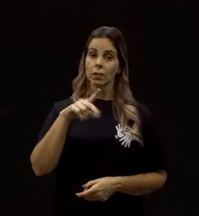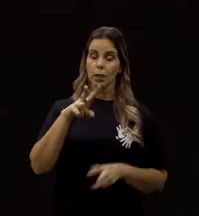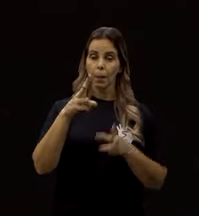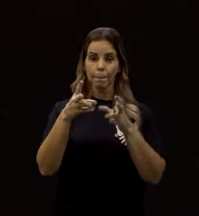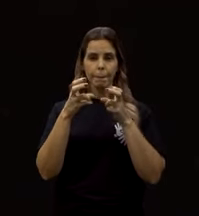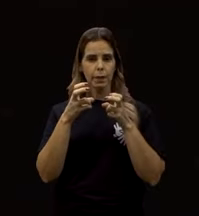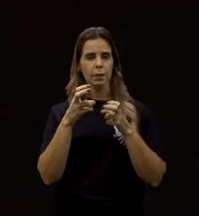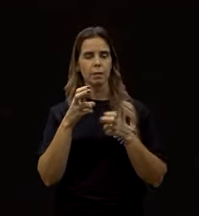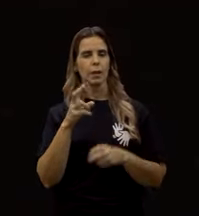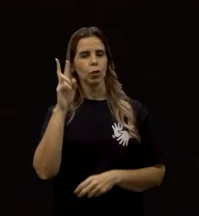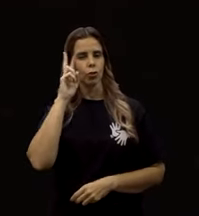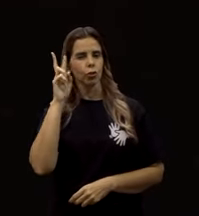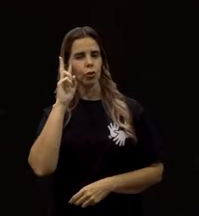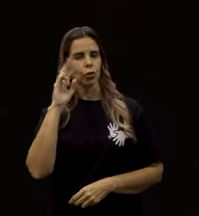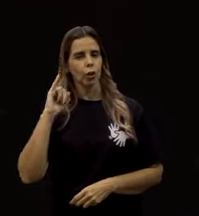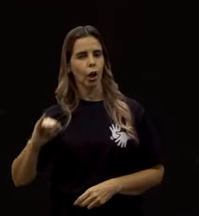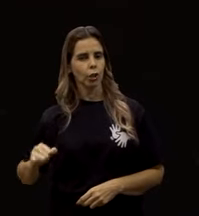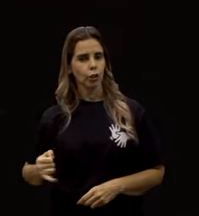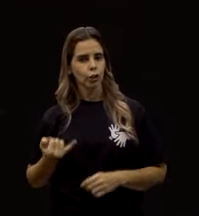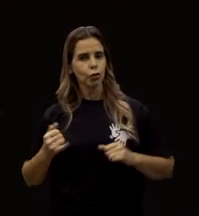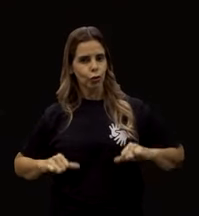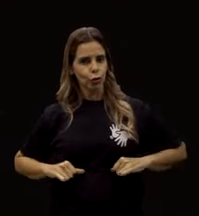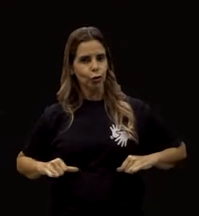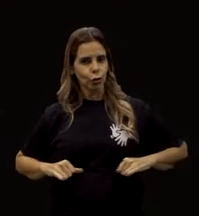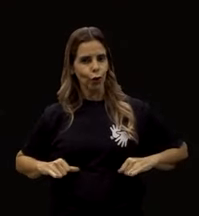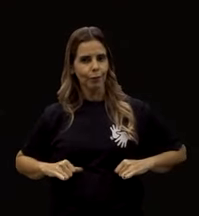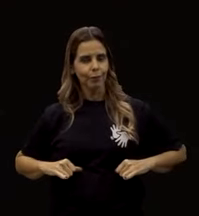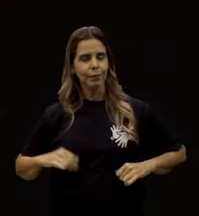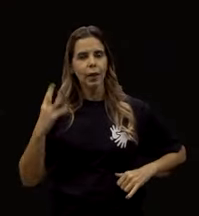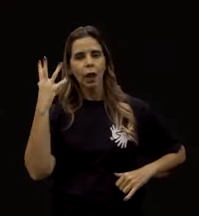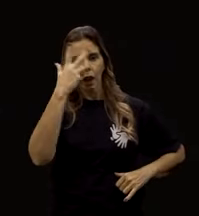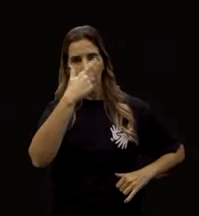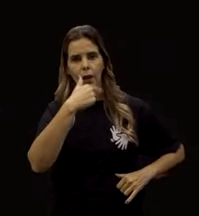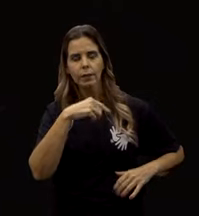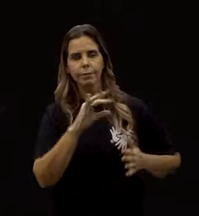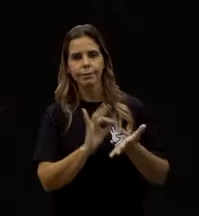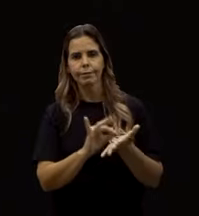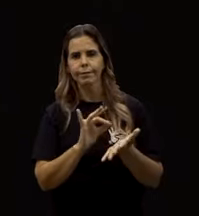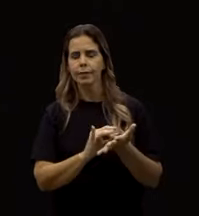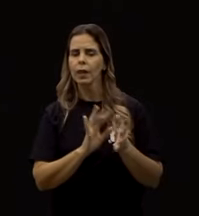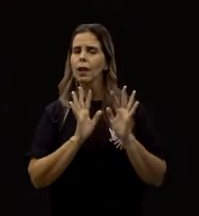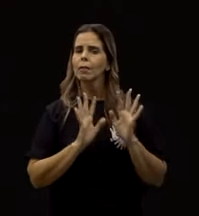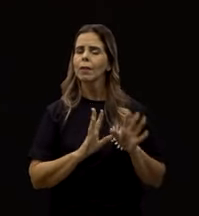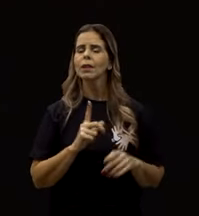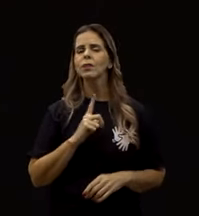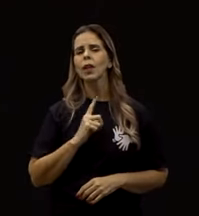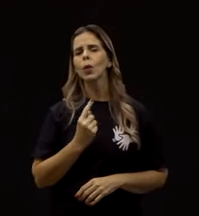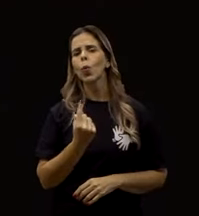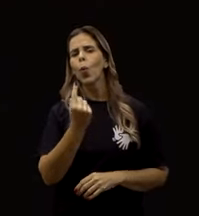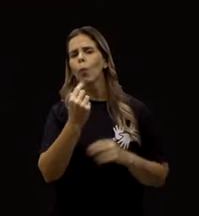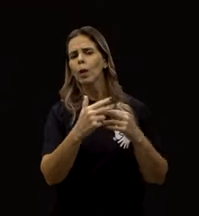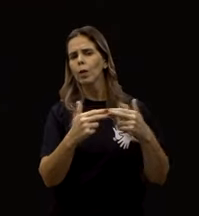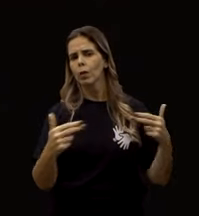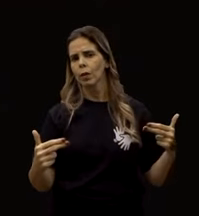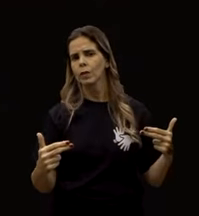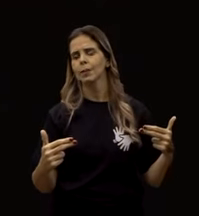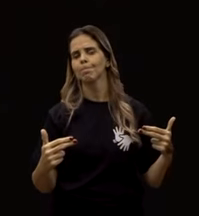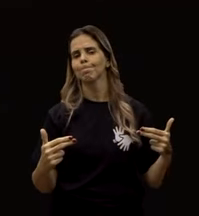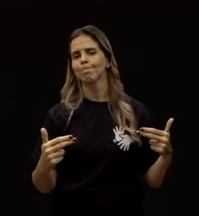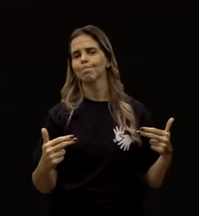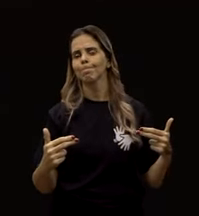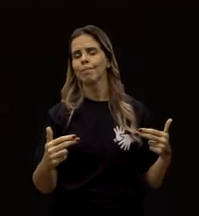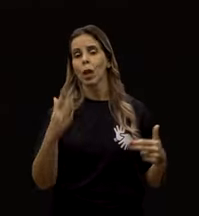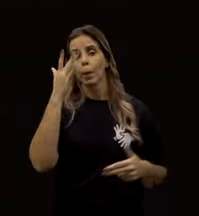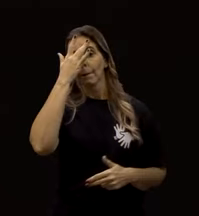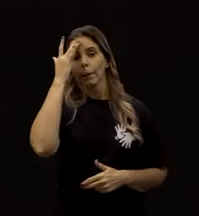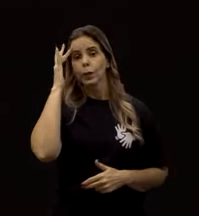todo mundo gosta da história de Jó a história de Jó realmente é linda mas tem uma coisa da história de Jó que pouca gente fala a gente gosta de falar que Jó né olha o